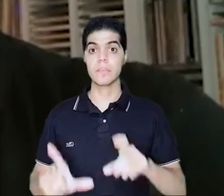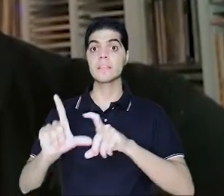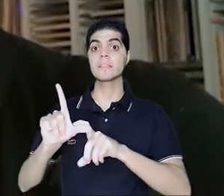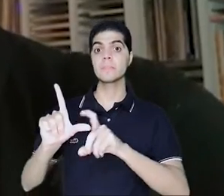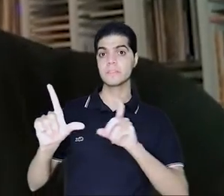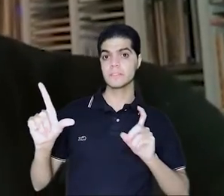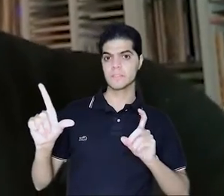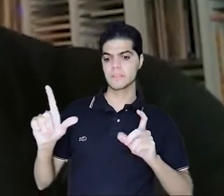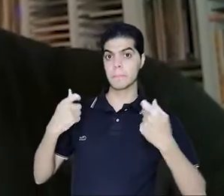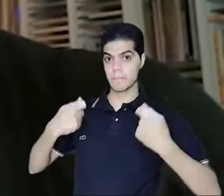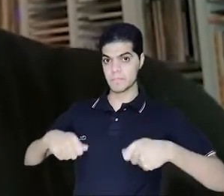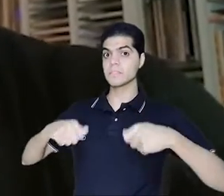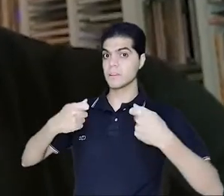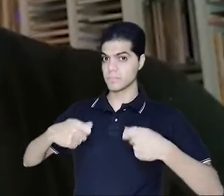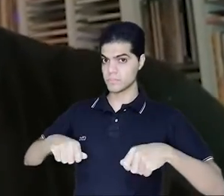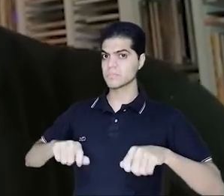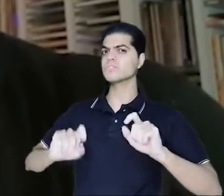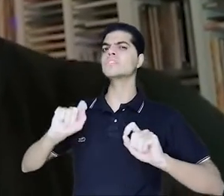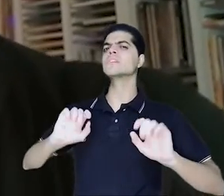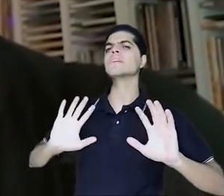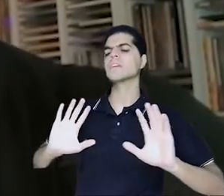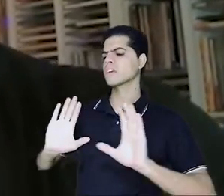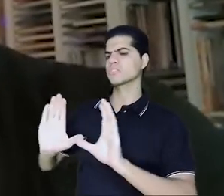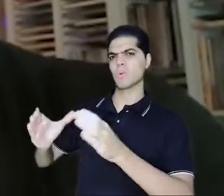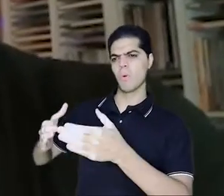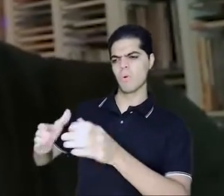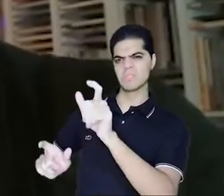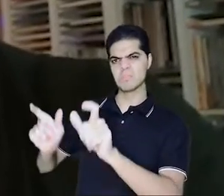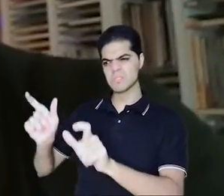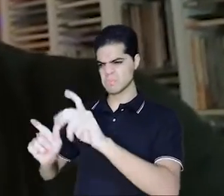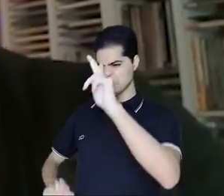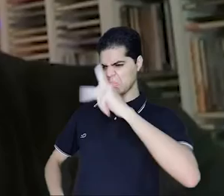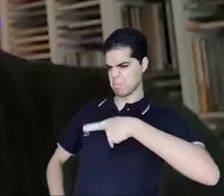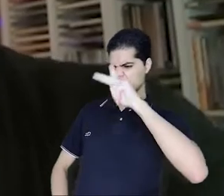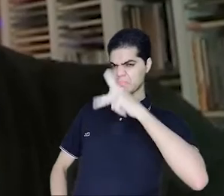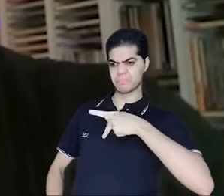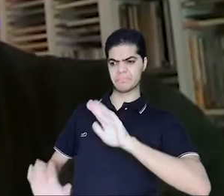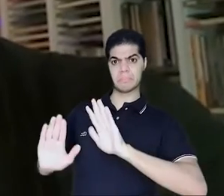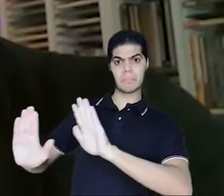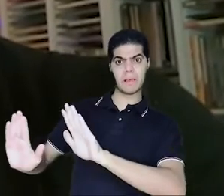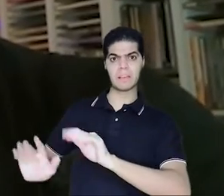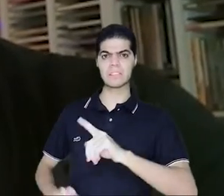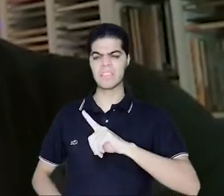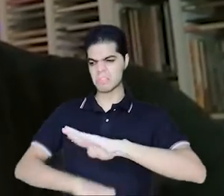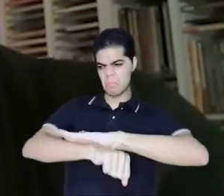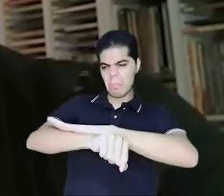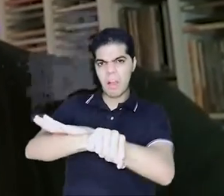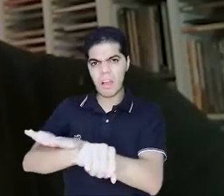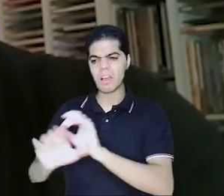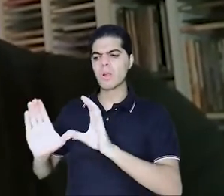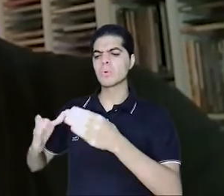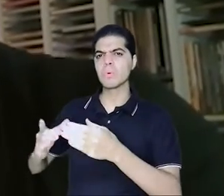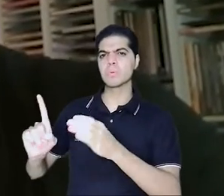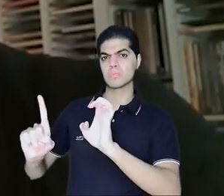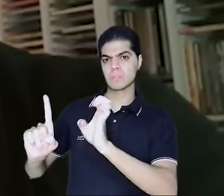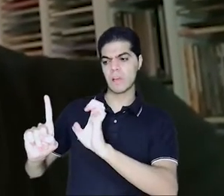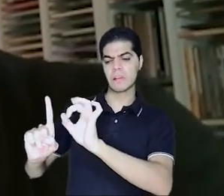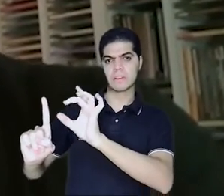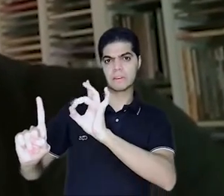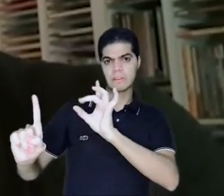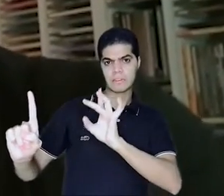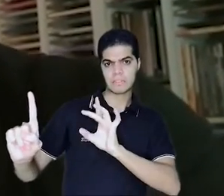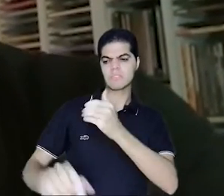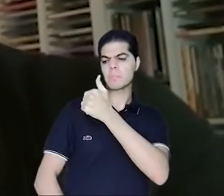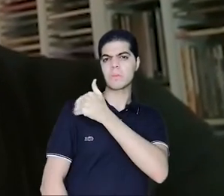nós precisamos de uma Independência daqueles que só pensam neles dos racistas dos homofóbicos